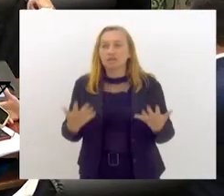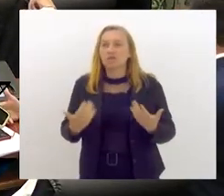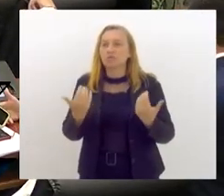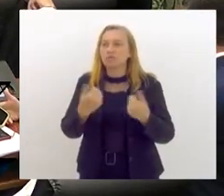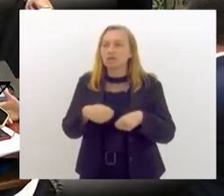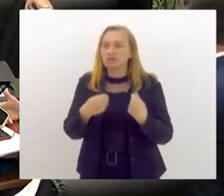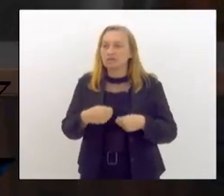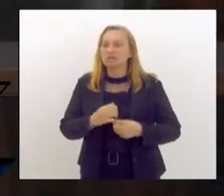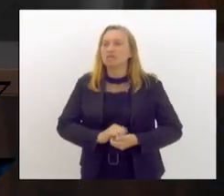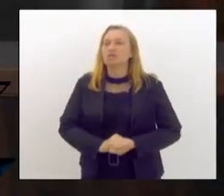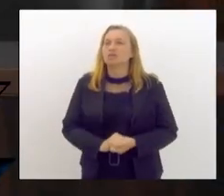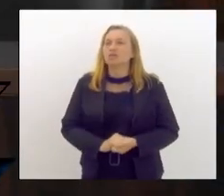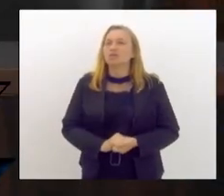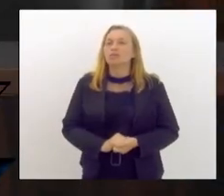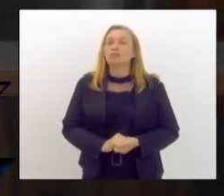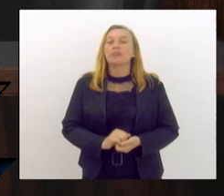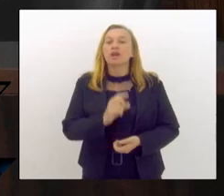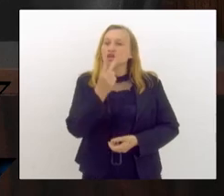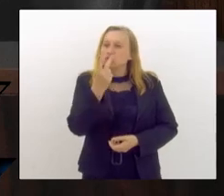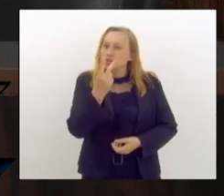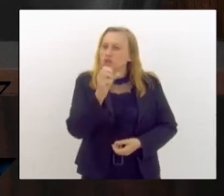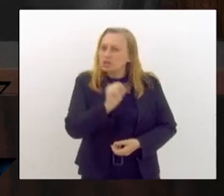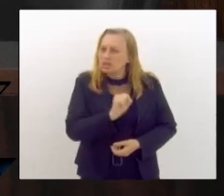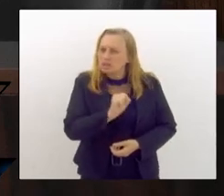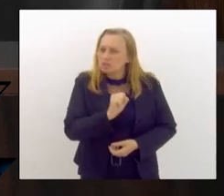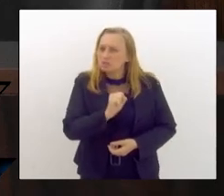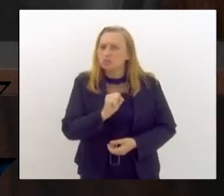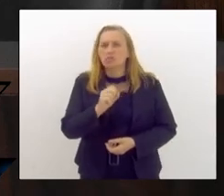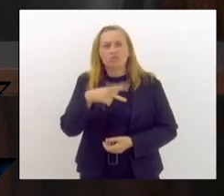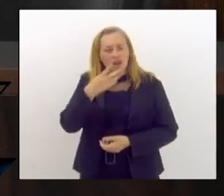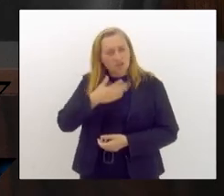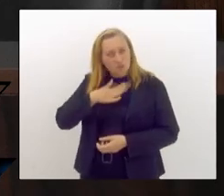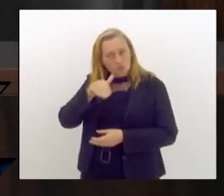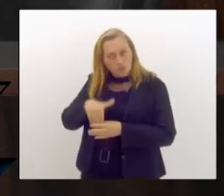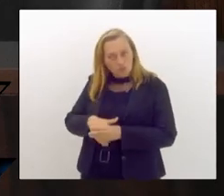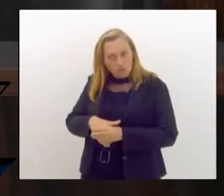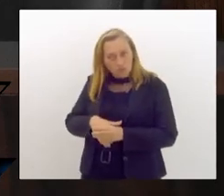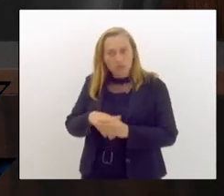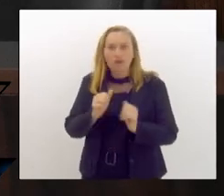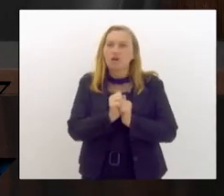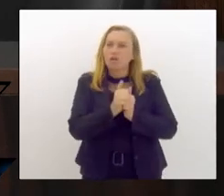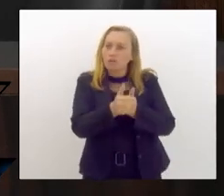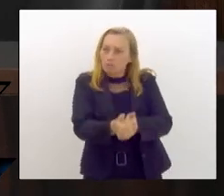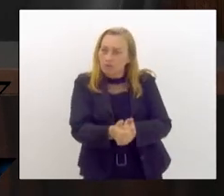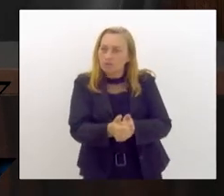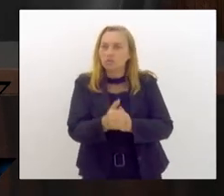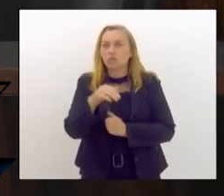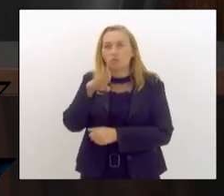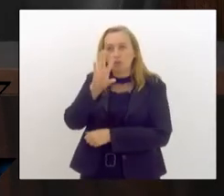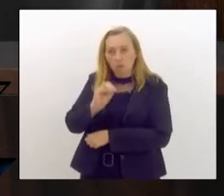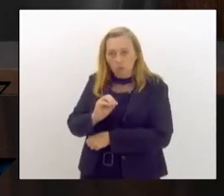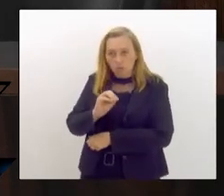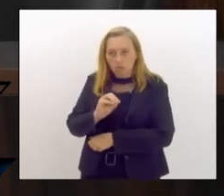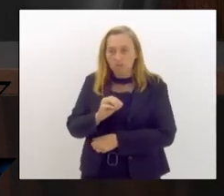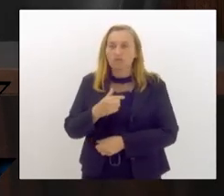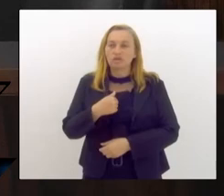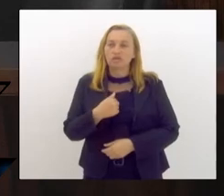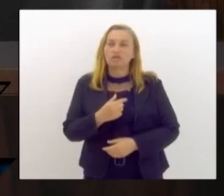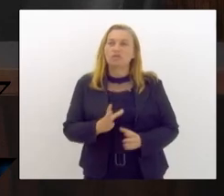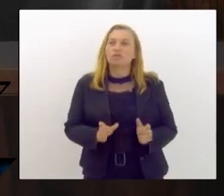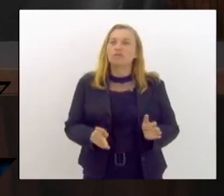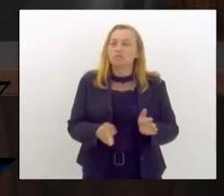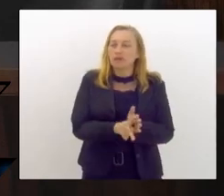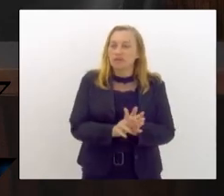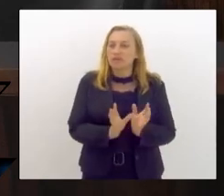preciso... eu queria só, em 2 segundos, justificar o meu voto, que vai ser acompanhando o bloco, que eu faço parte